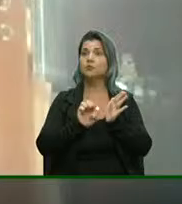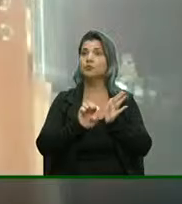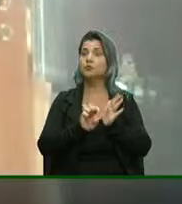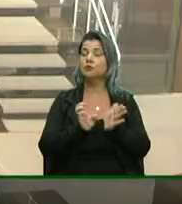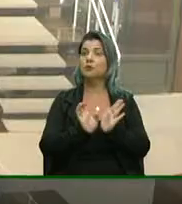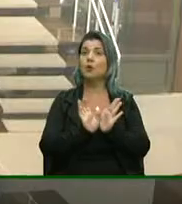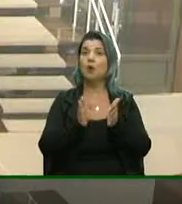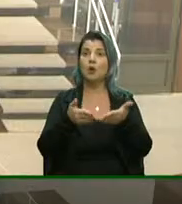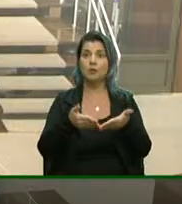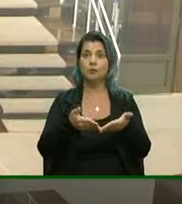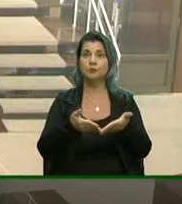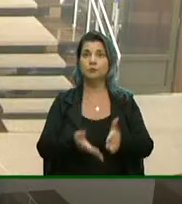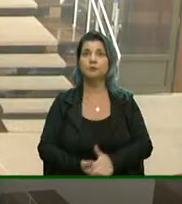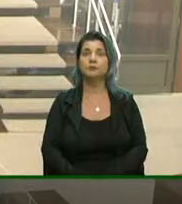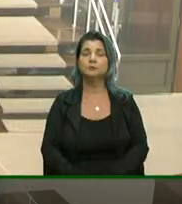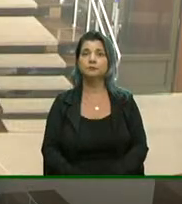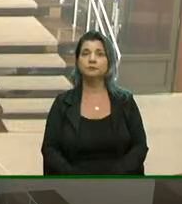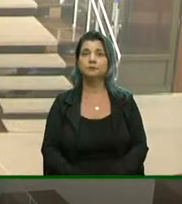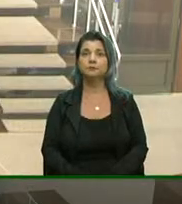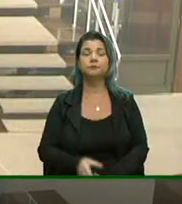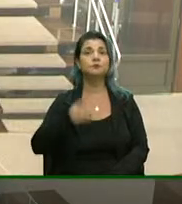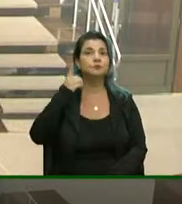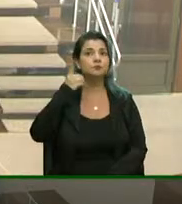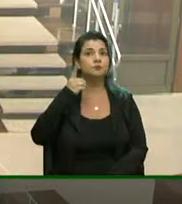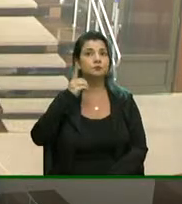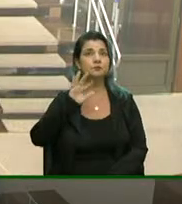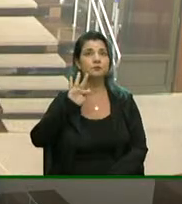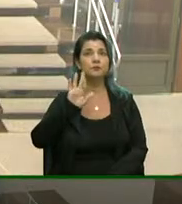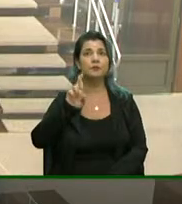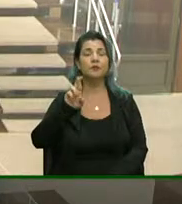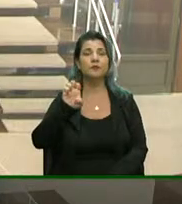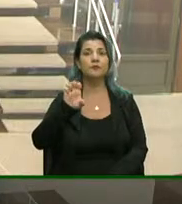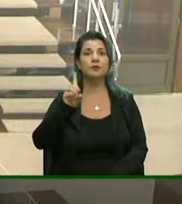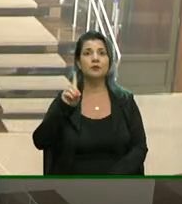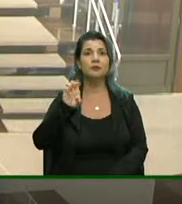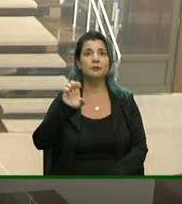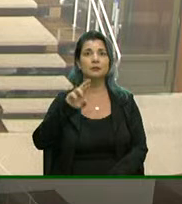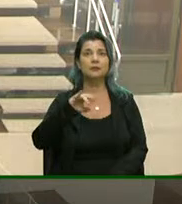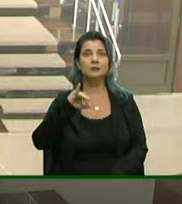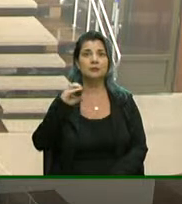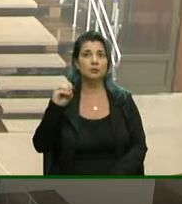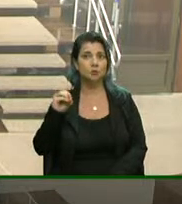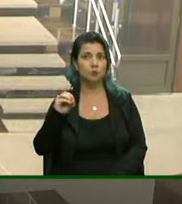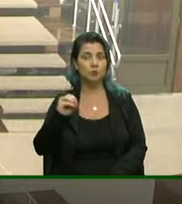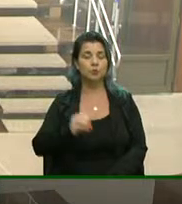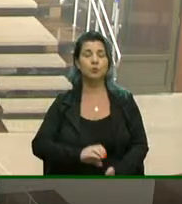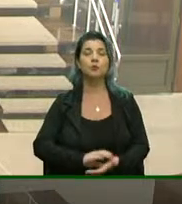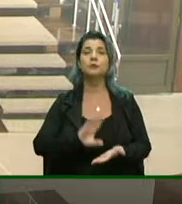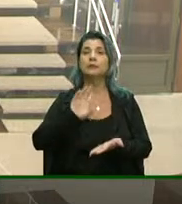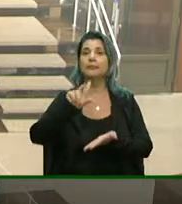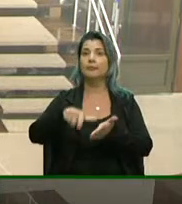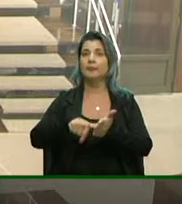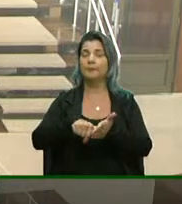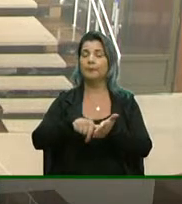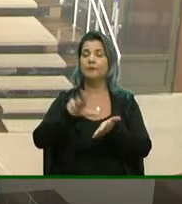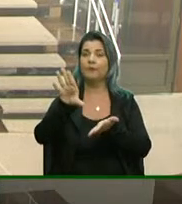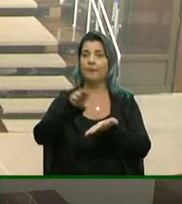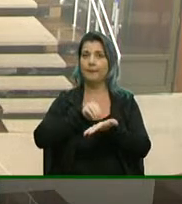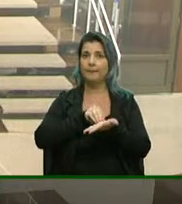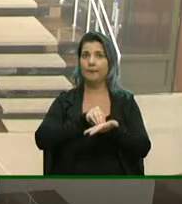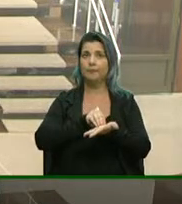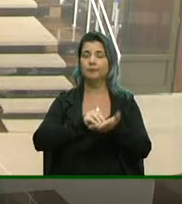de verificação de quórum. Deputado Frederico Antunes, por gentileza, manifeste sua presença no painel. Depois vou colher nominalmente as presenças.